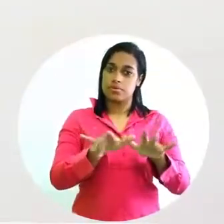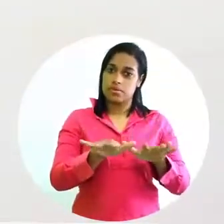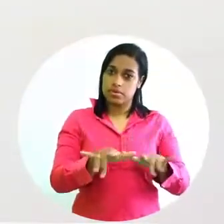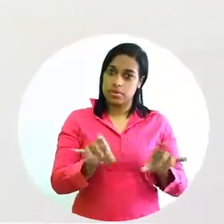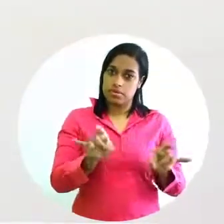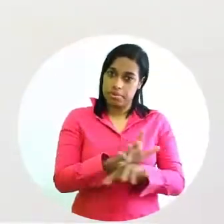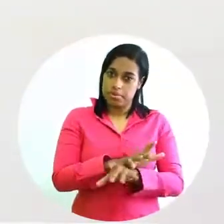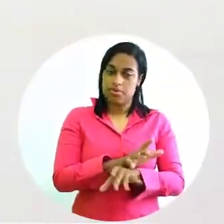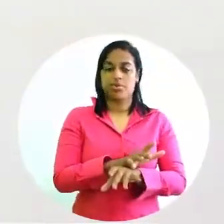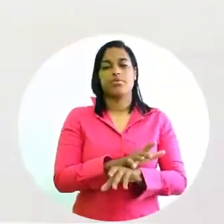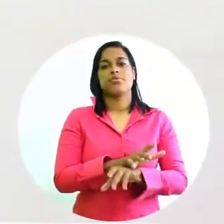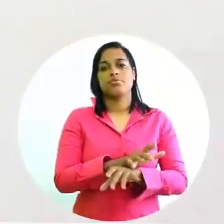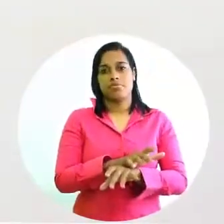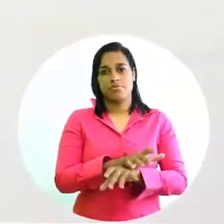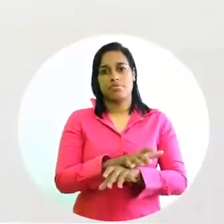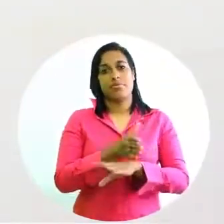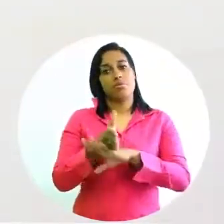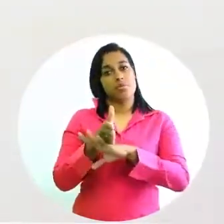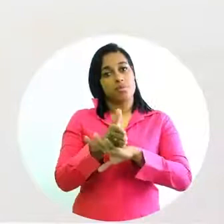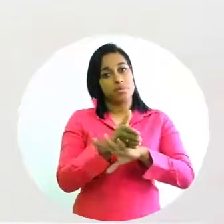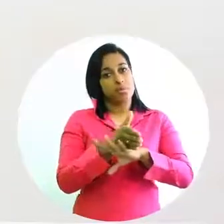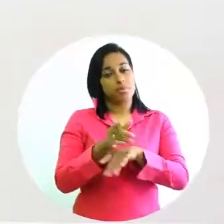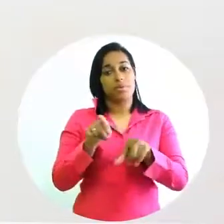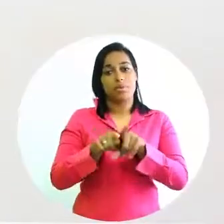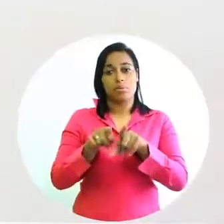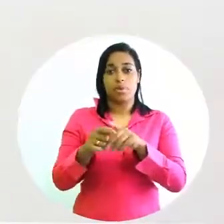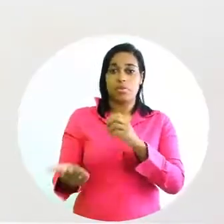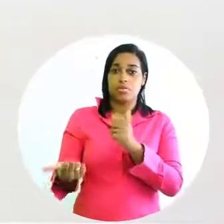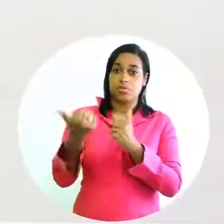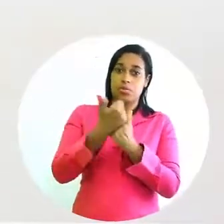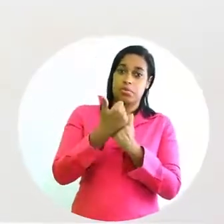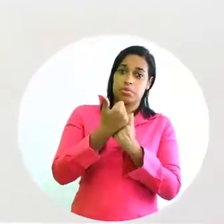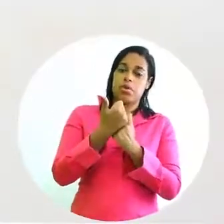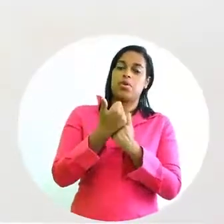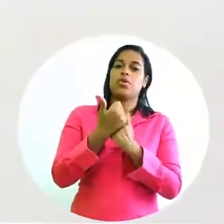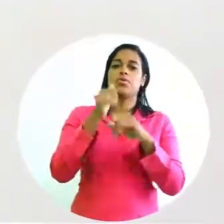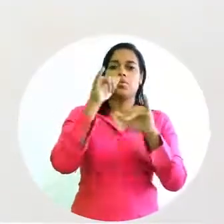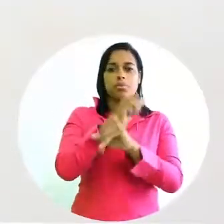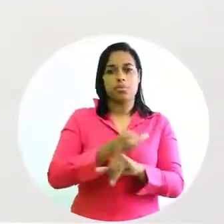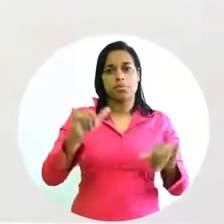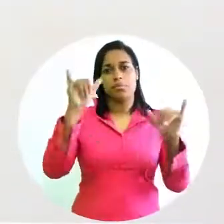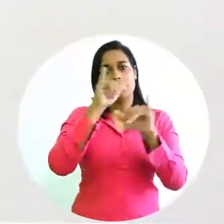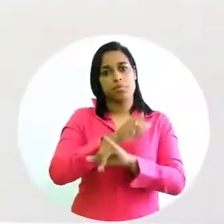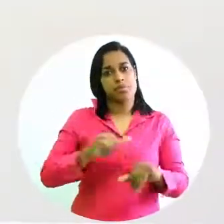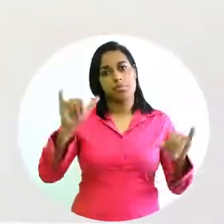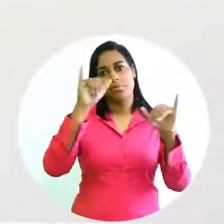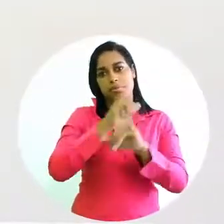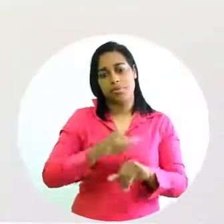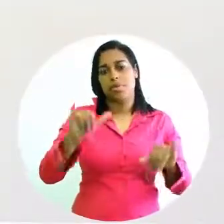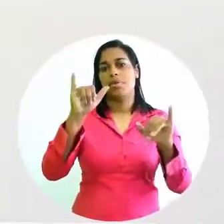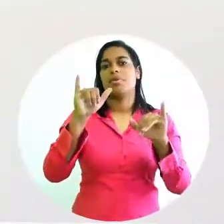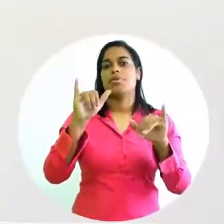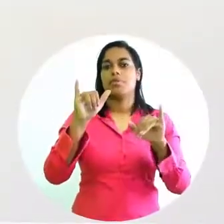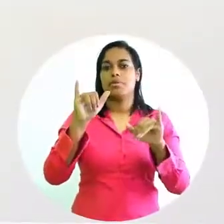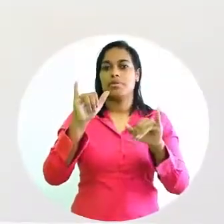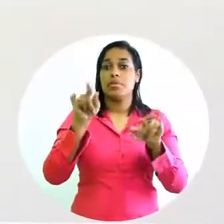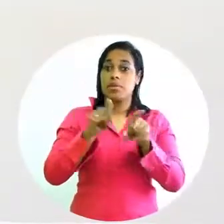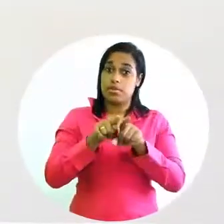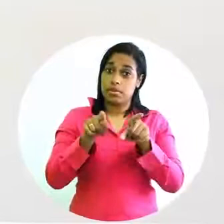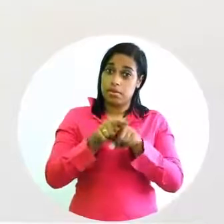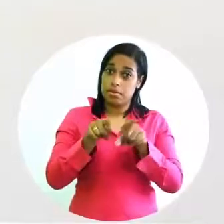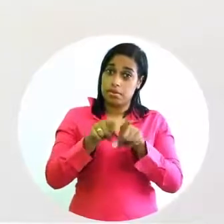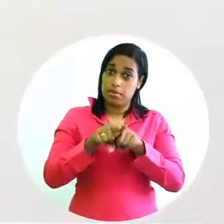digitalizadores, aparelhos de microfilmagem, suporte digital para dados, repositórios virtuais e,